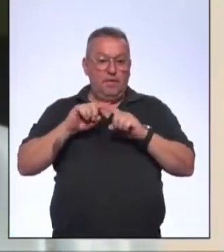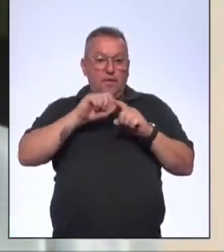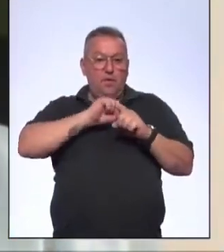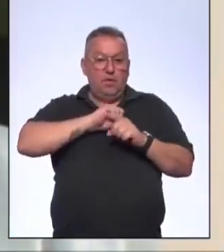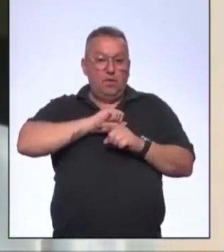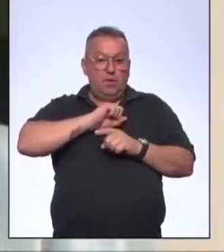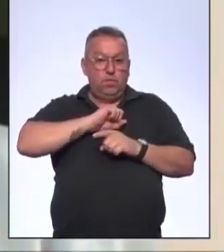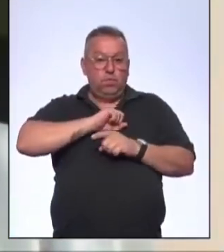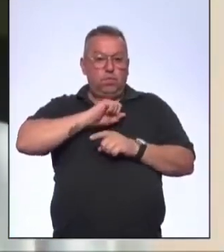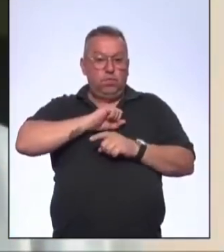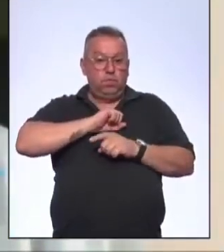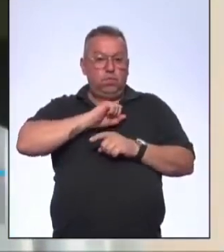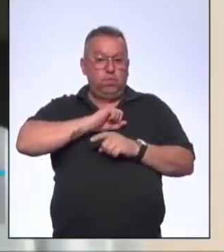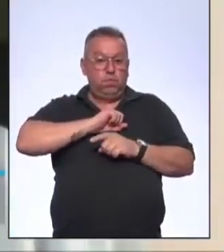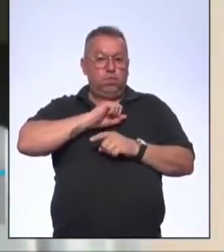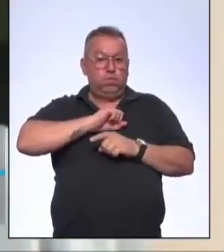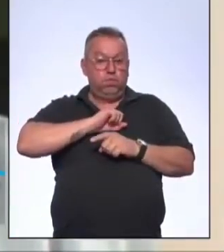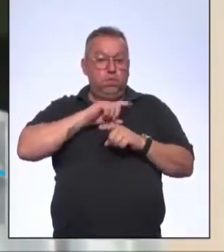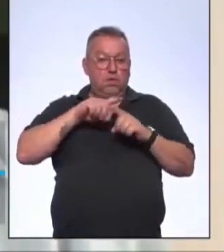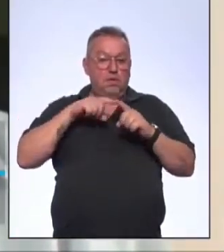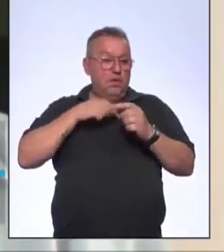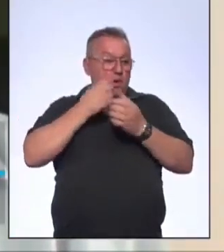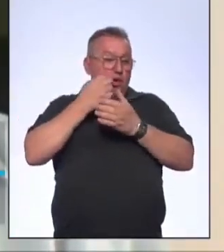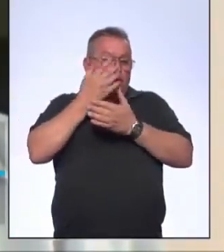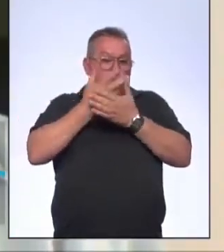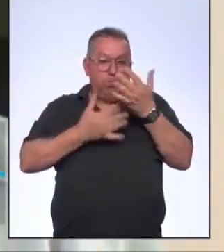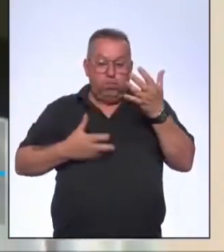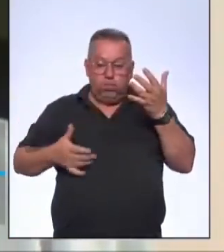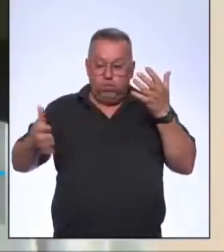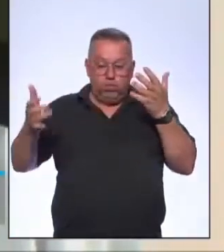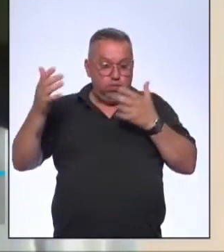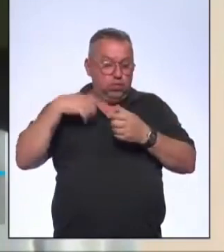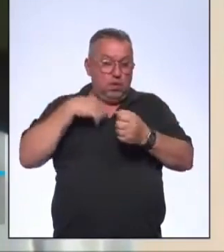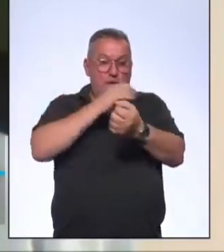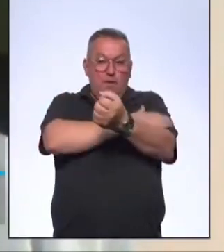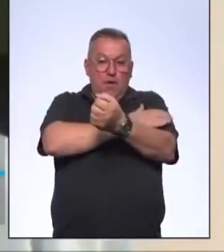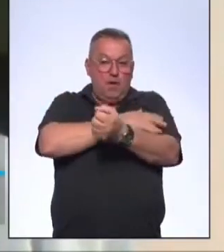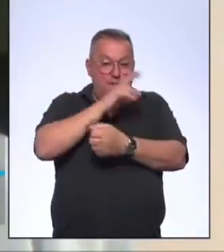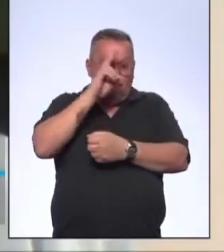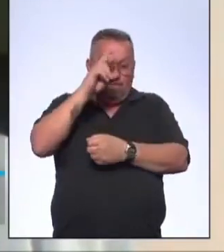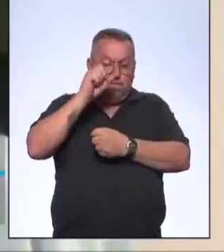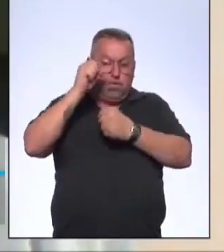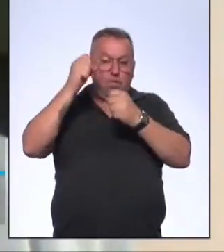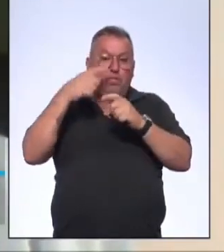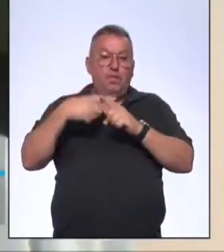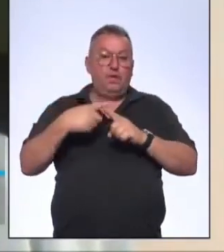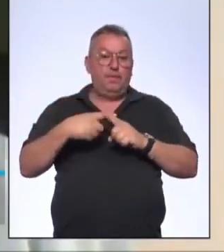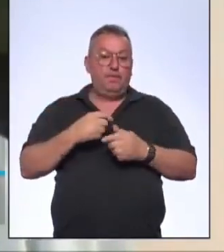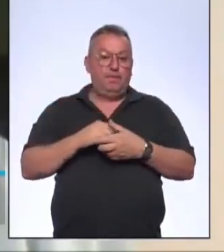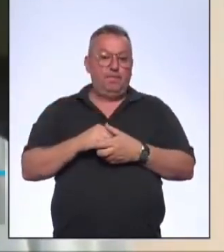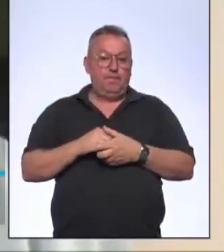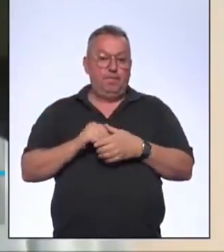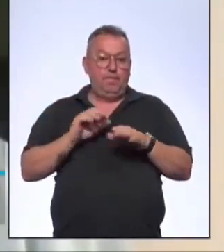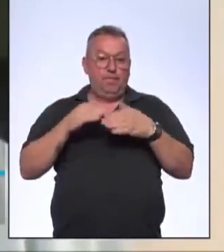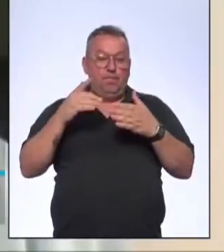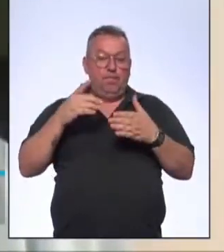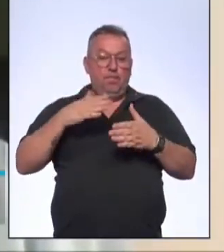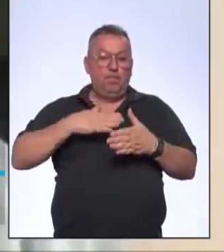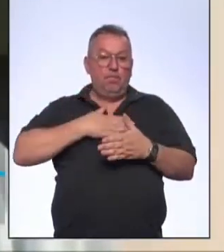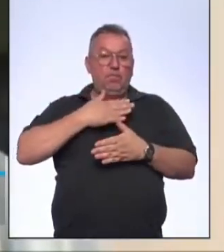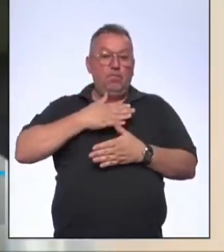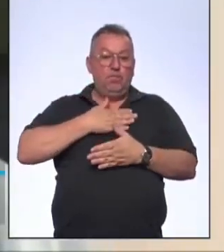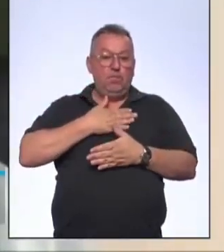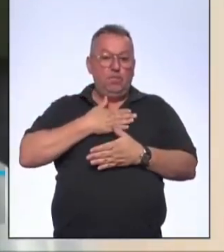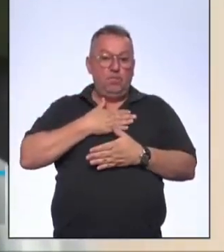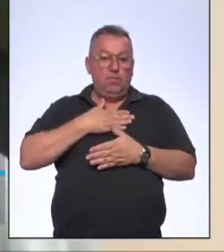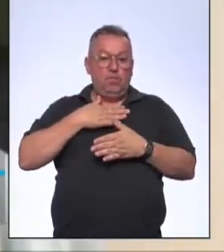coração disparar, vai fazer a sua corrente sanguínea, ó, sua pressão sanguínea aumentar. Sabe por quê? Quando eu tomo um susto,